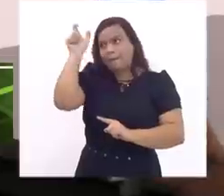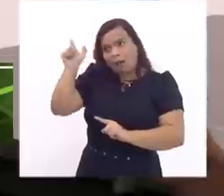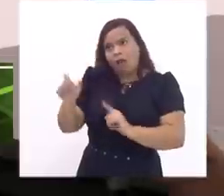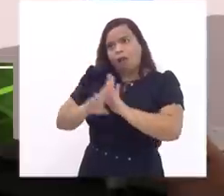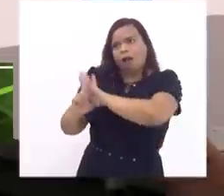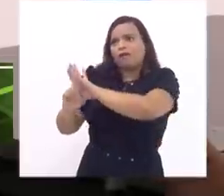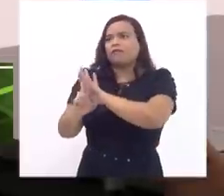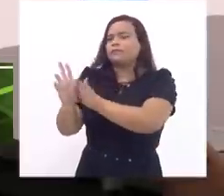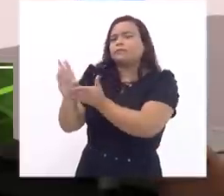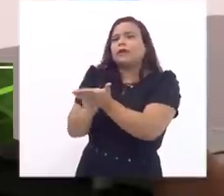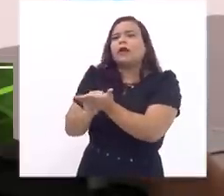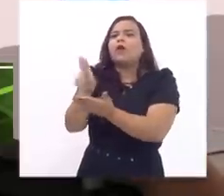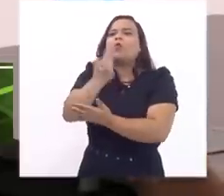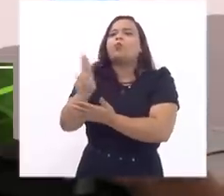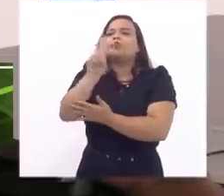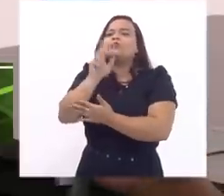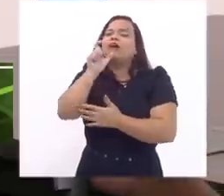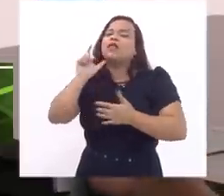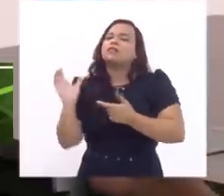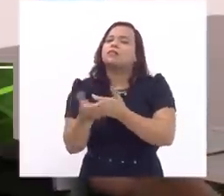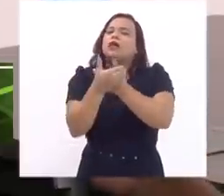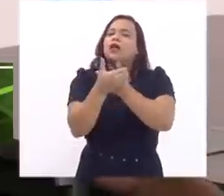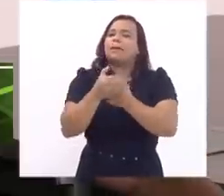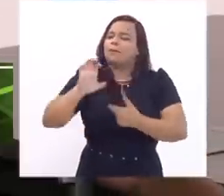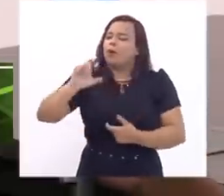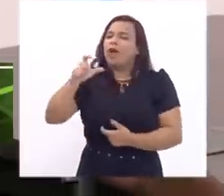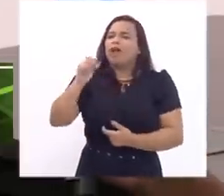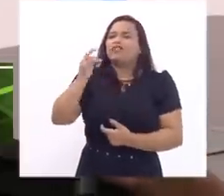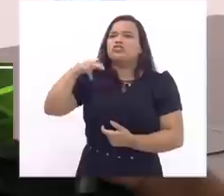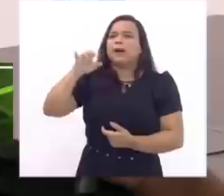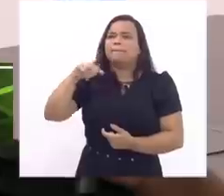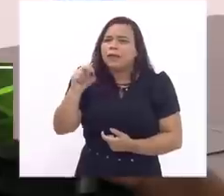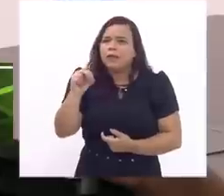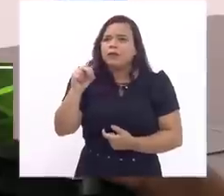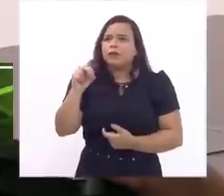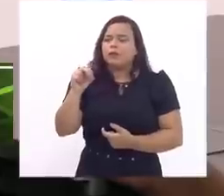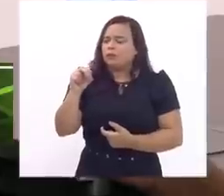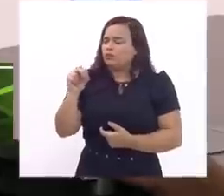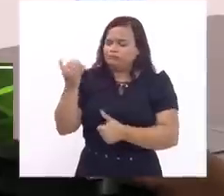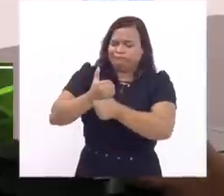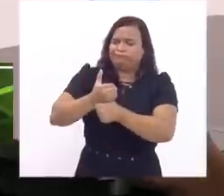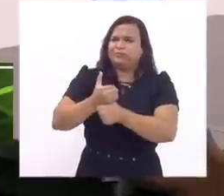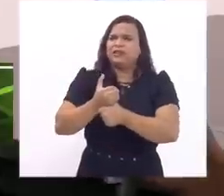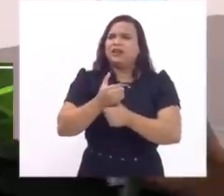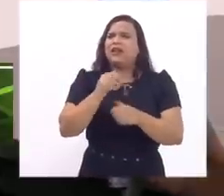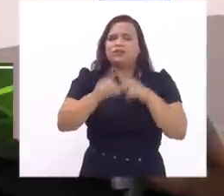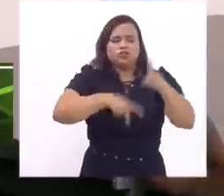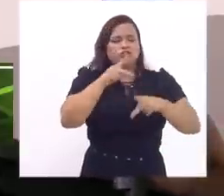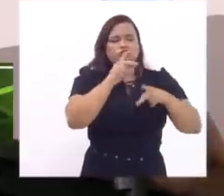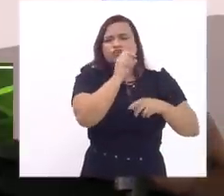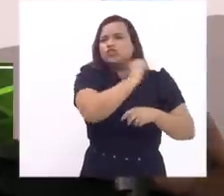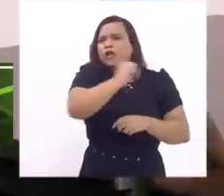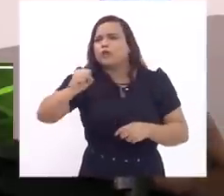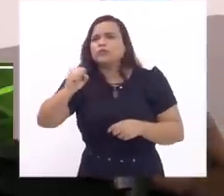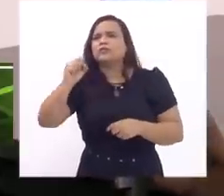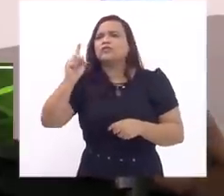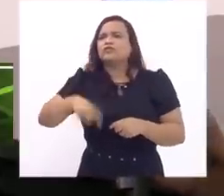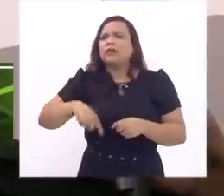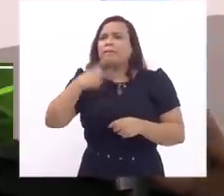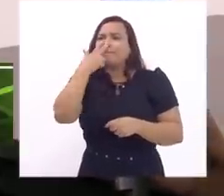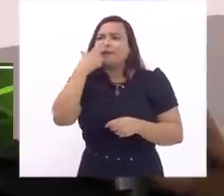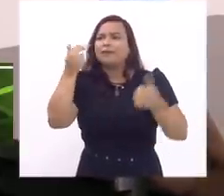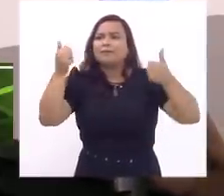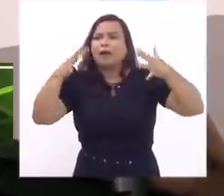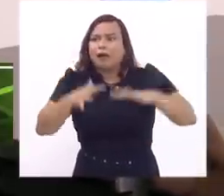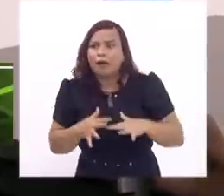o termo extermínio ao invés de genocídio é um empobrecimento do debate, é focar em uma parte que, óbvio, vitima